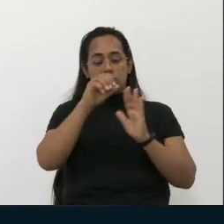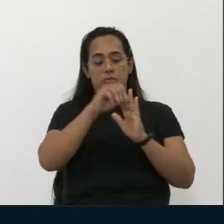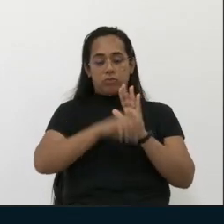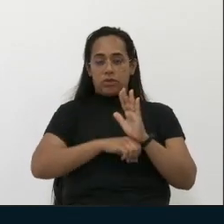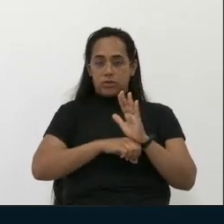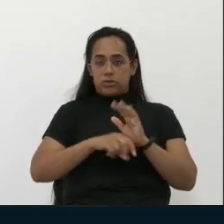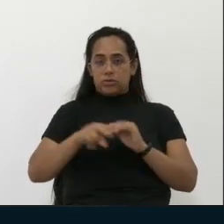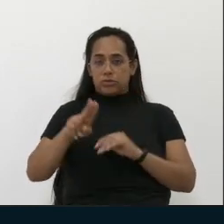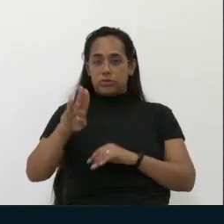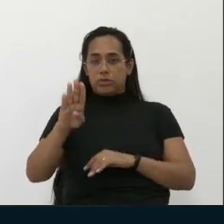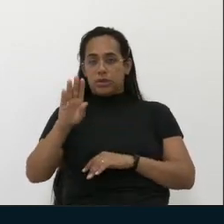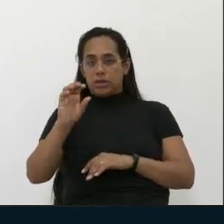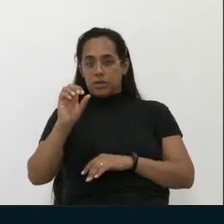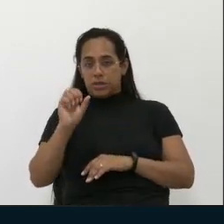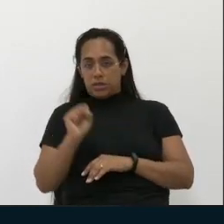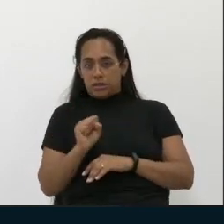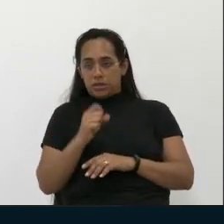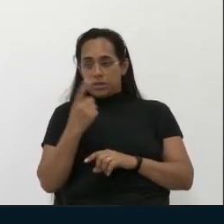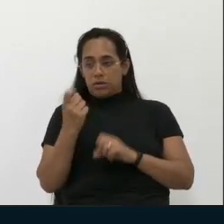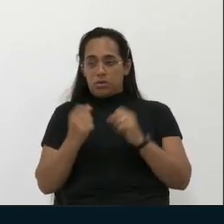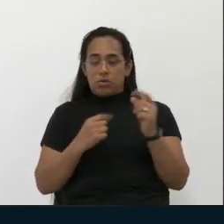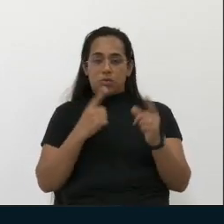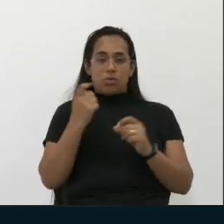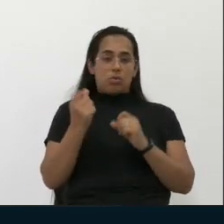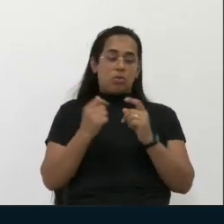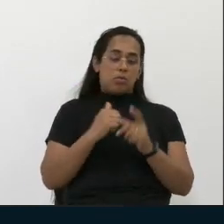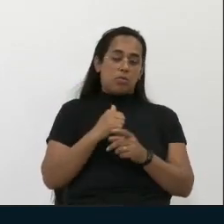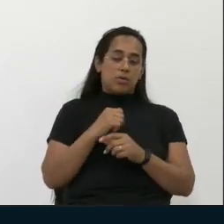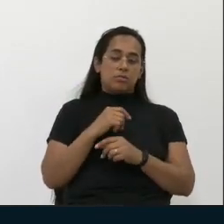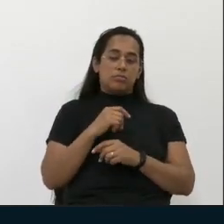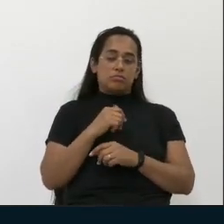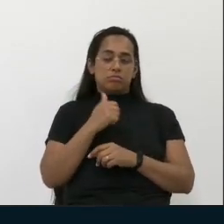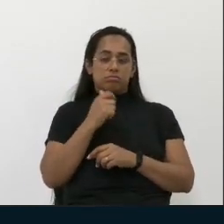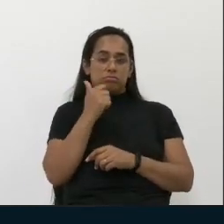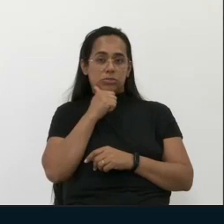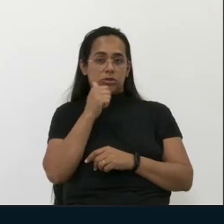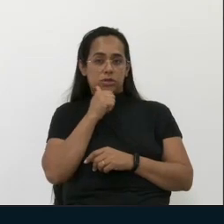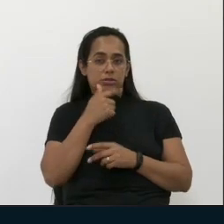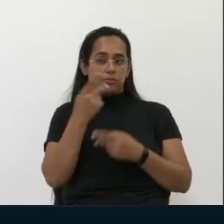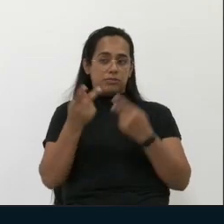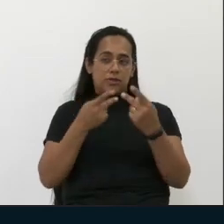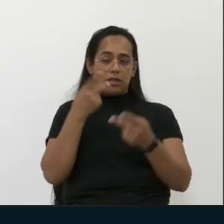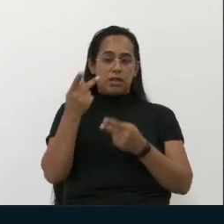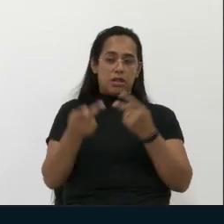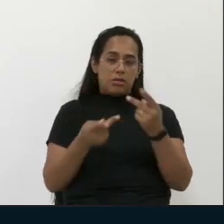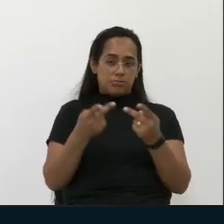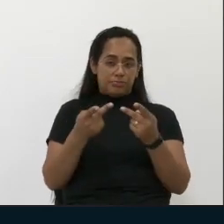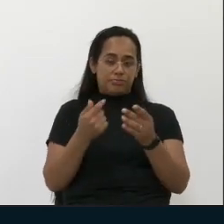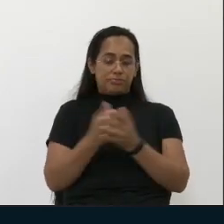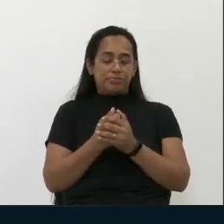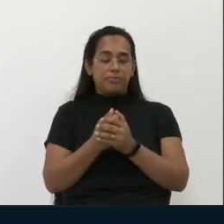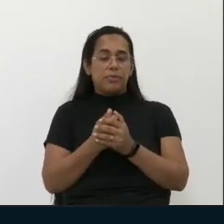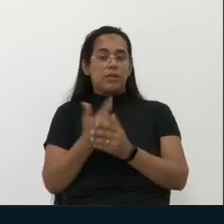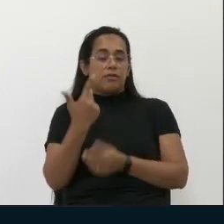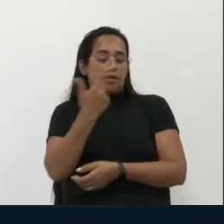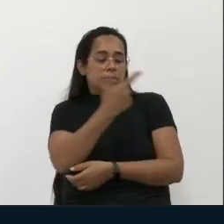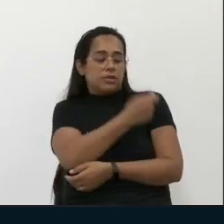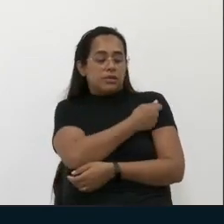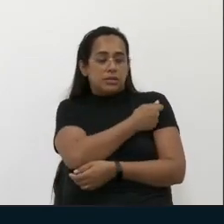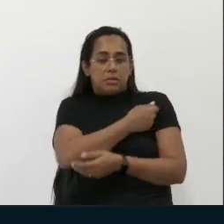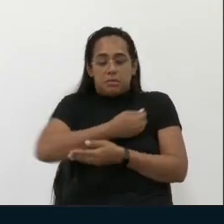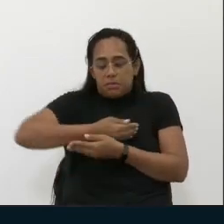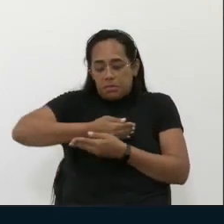algumas mulheres que não tinha vacina para bebês até 15